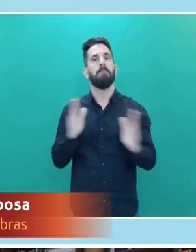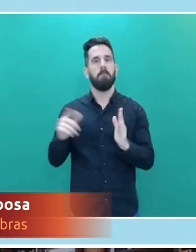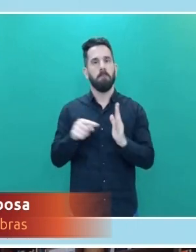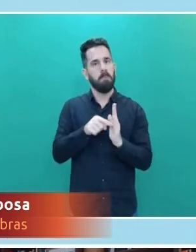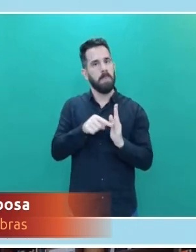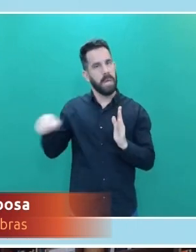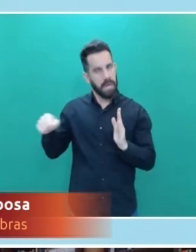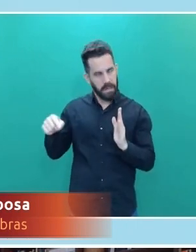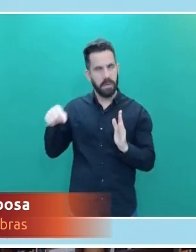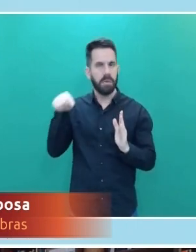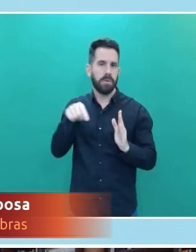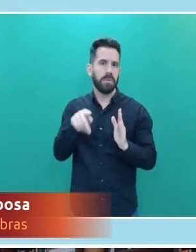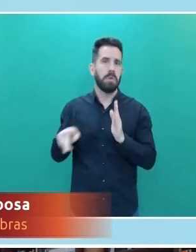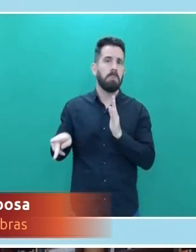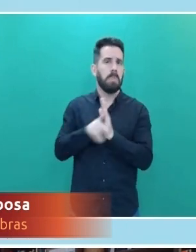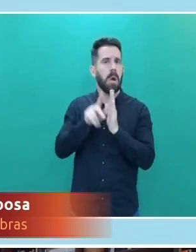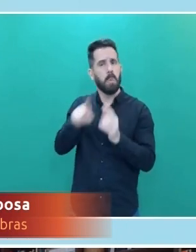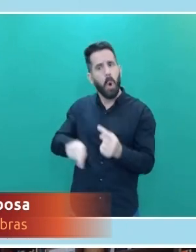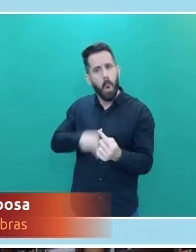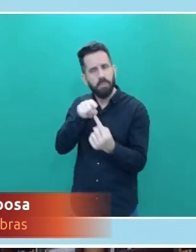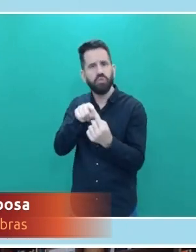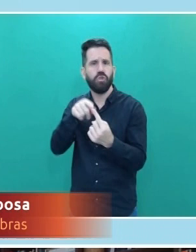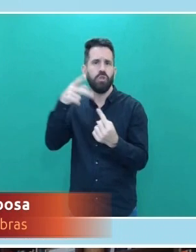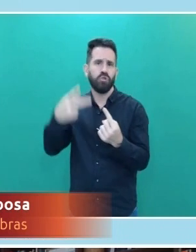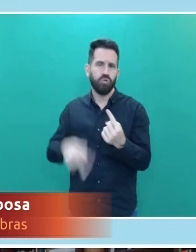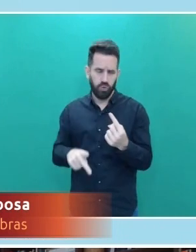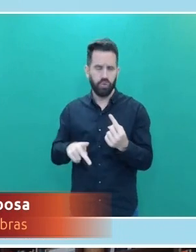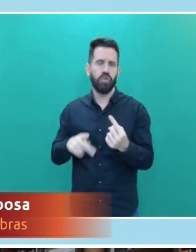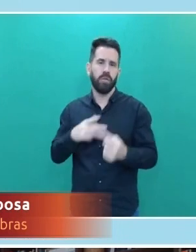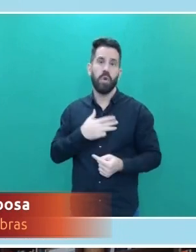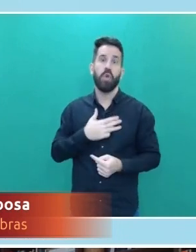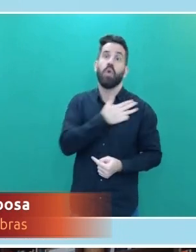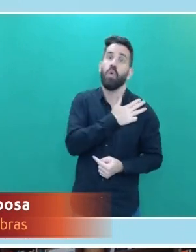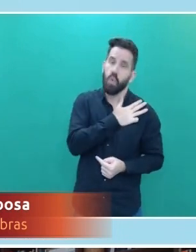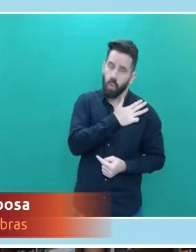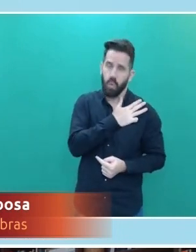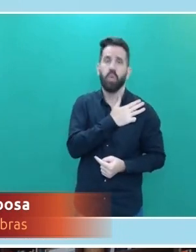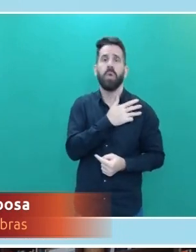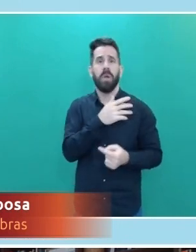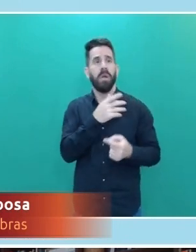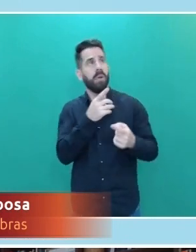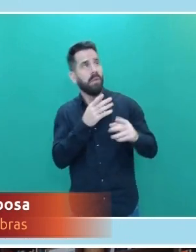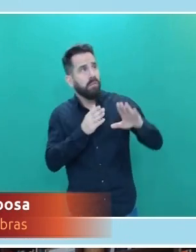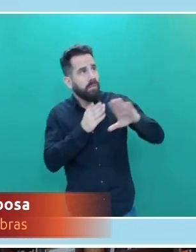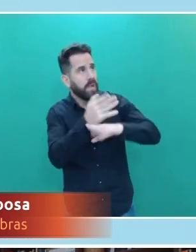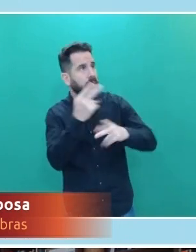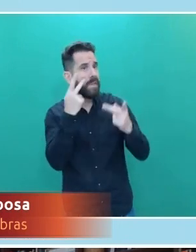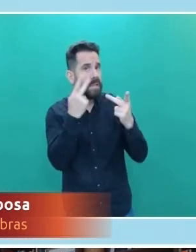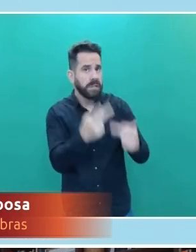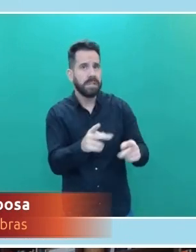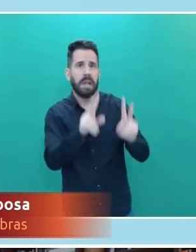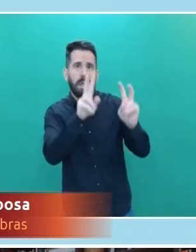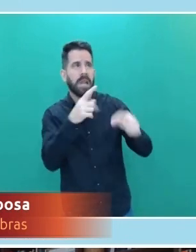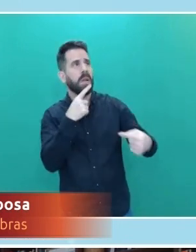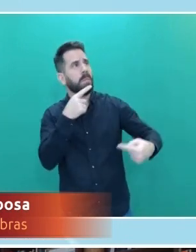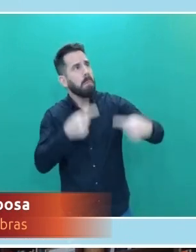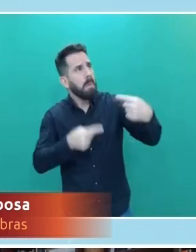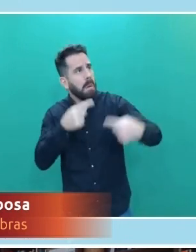das intencionalidades, né, de assinatura depois de acordos mais formais. Então, assim, há